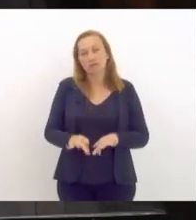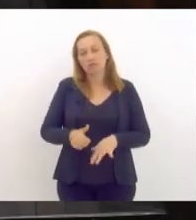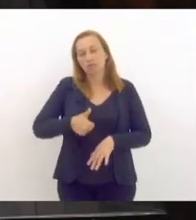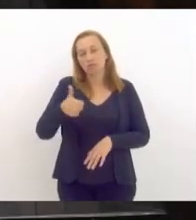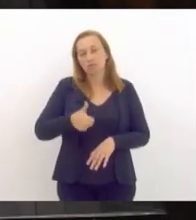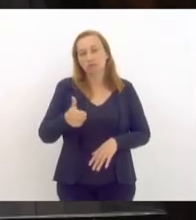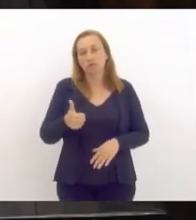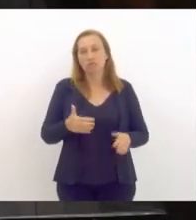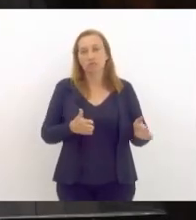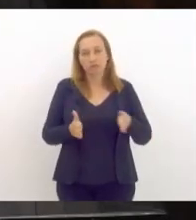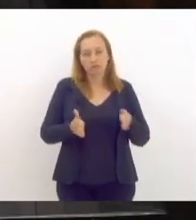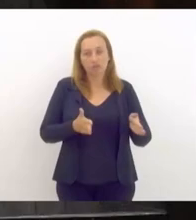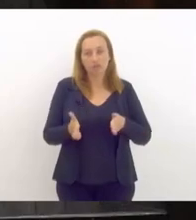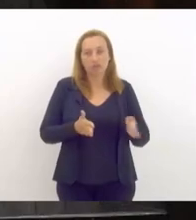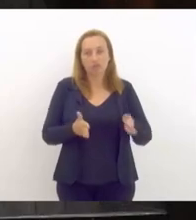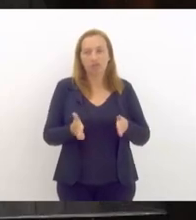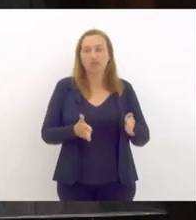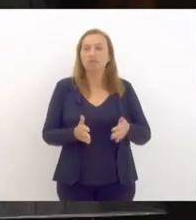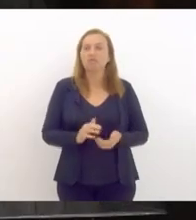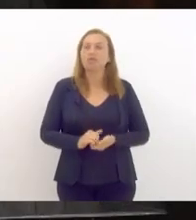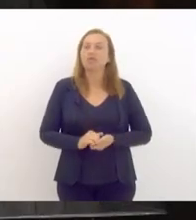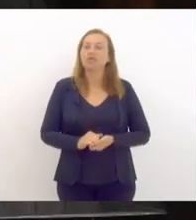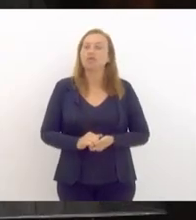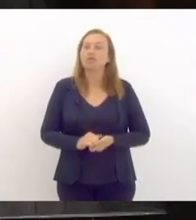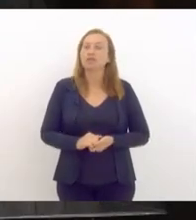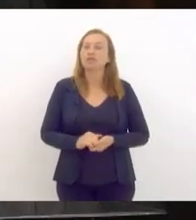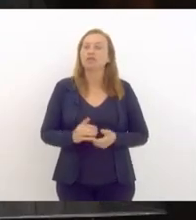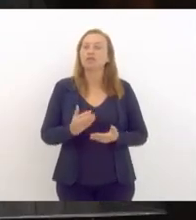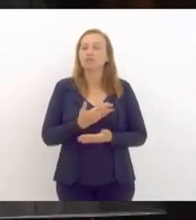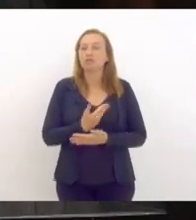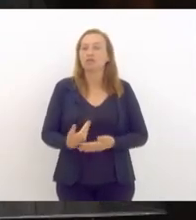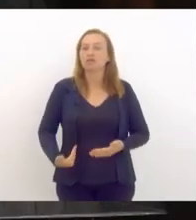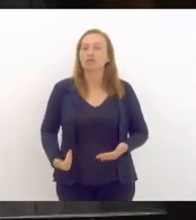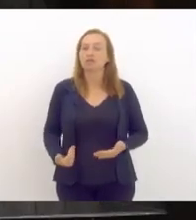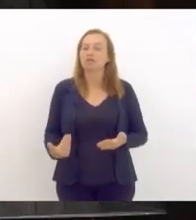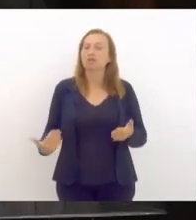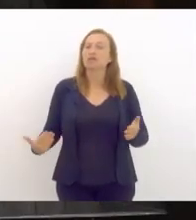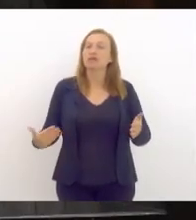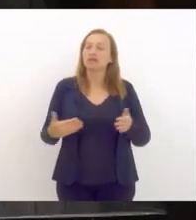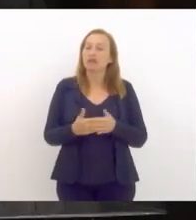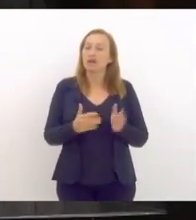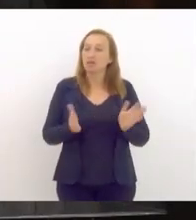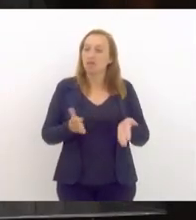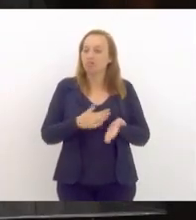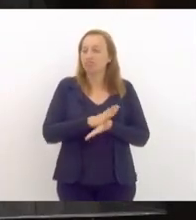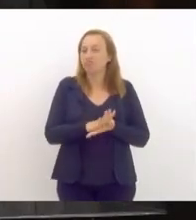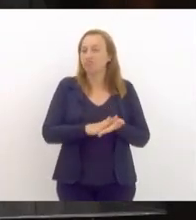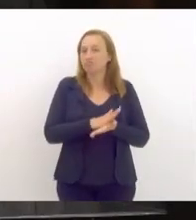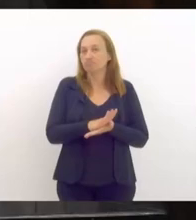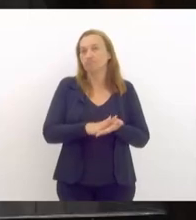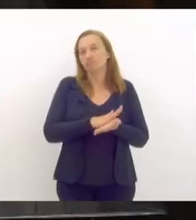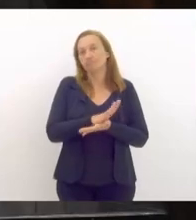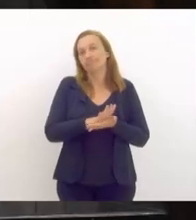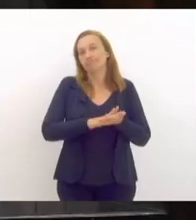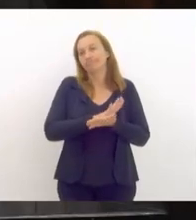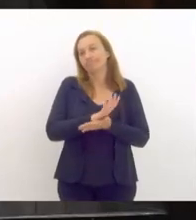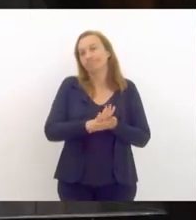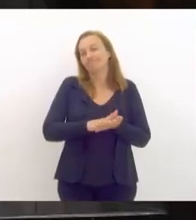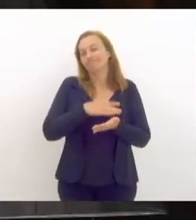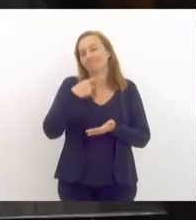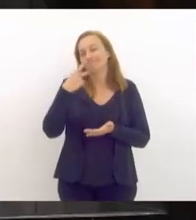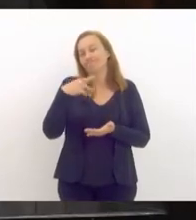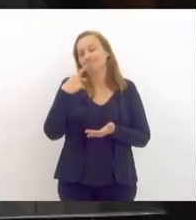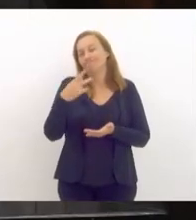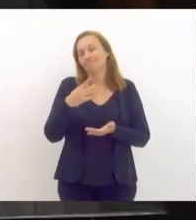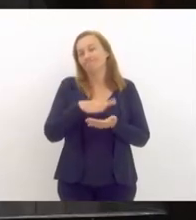bimestre o primeiro bimestre está se encerrando e o governador até agora não deu a recomposição de perdas e não se